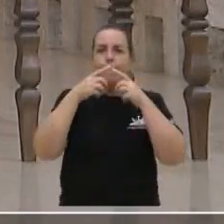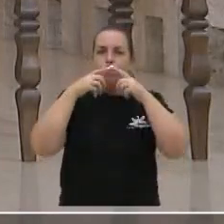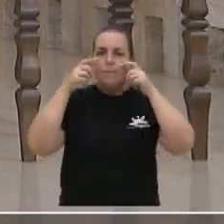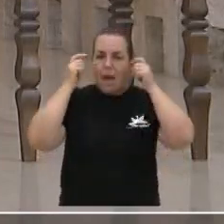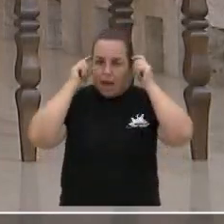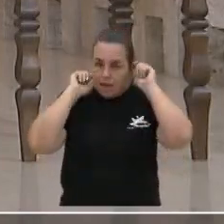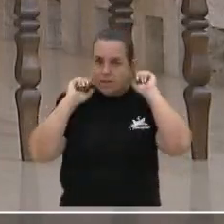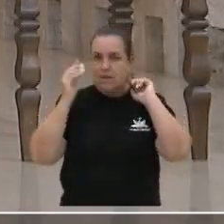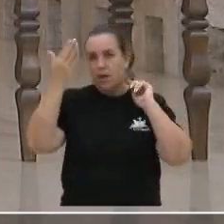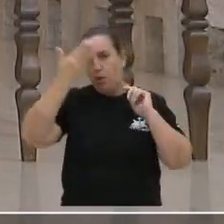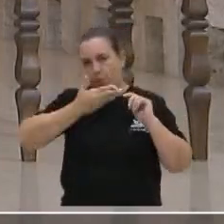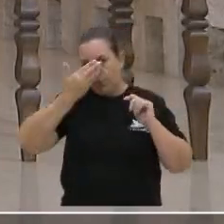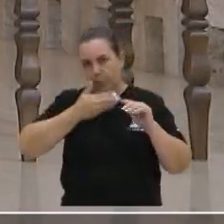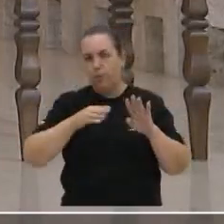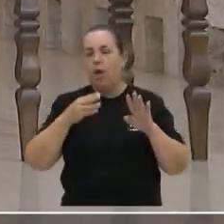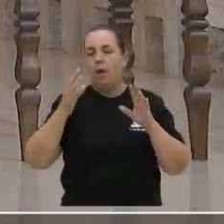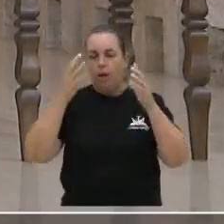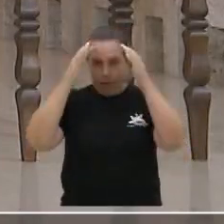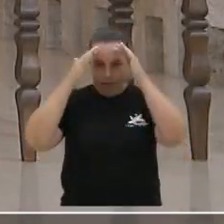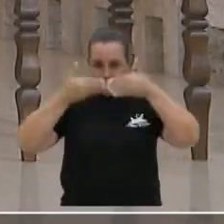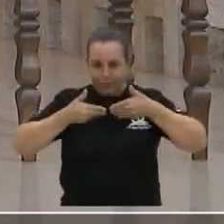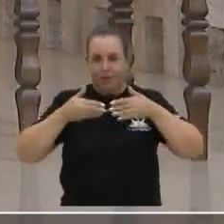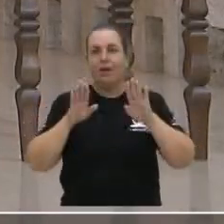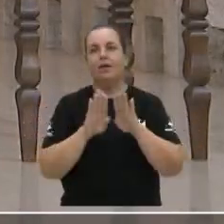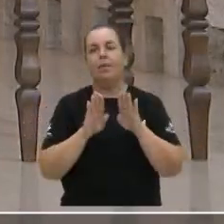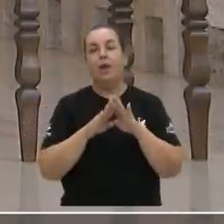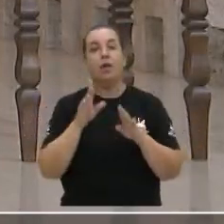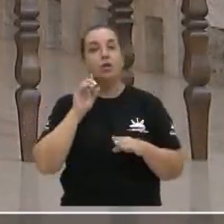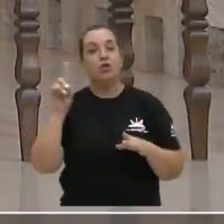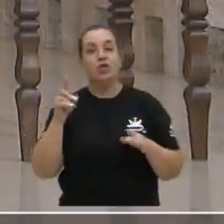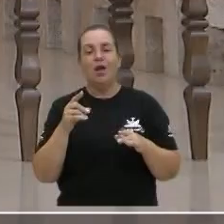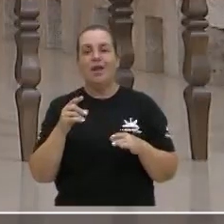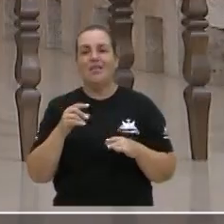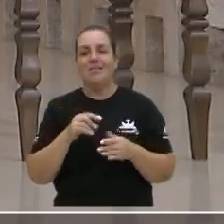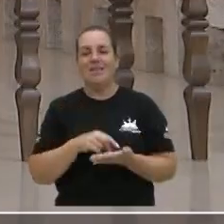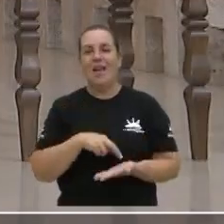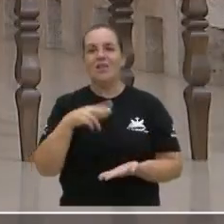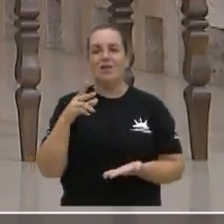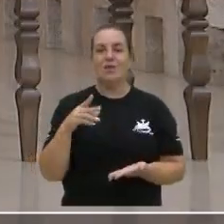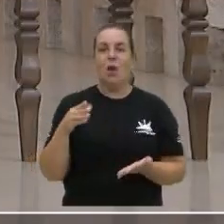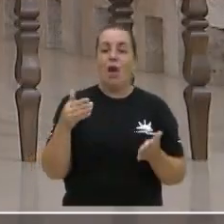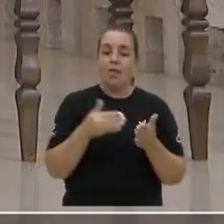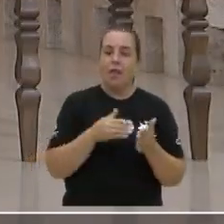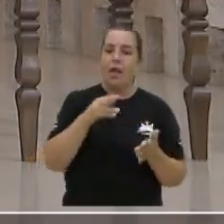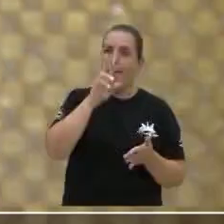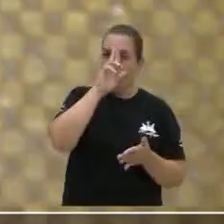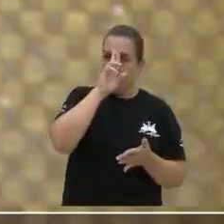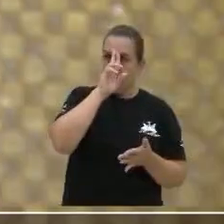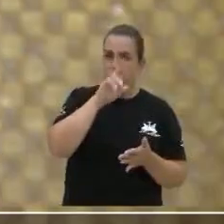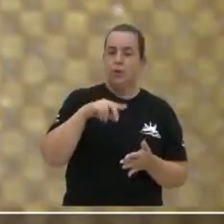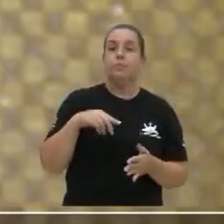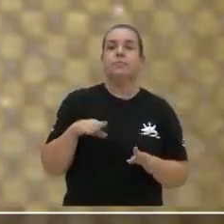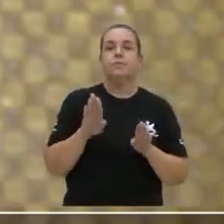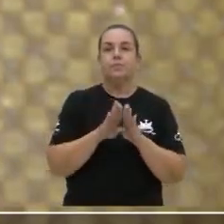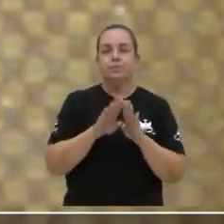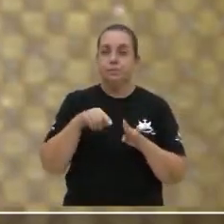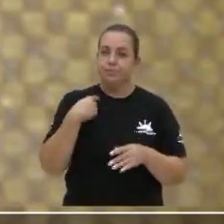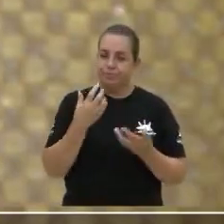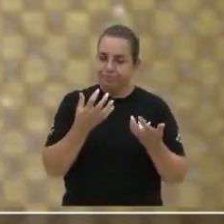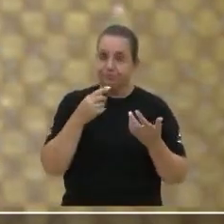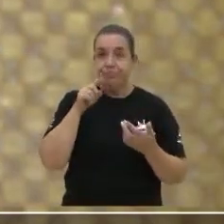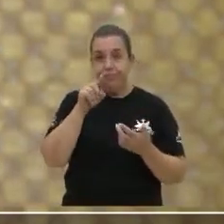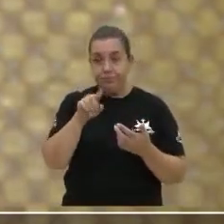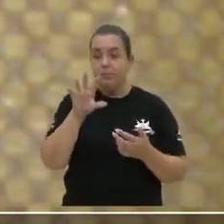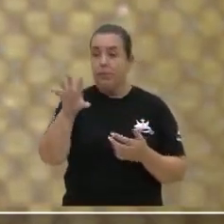receber a Santa Comunhão. É dia de Páscoa e permanecerá até ao meio-dia. E também nós queremos que você leve